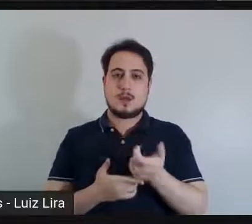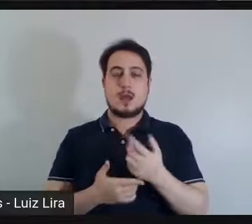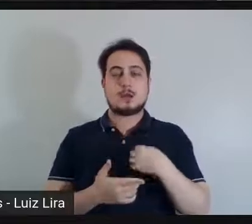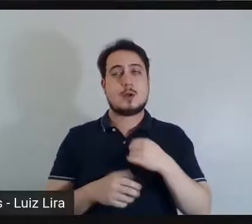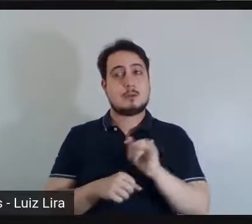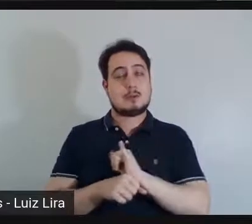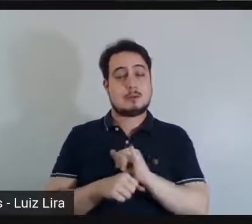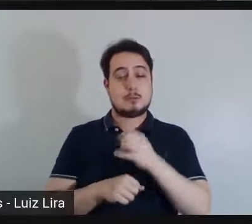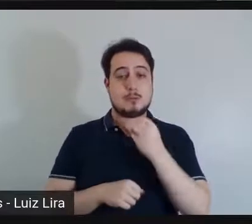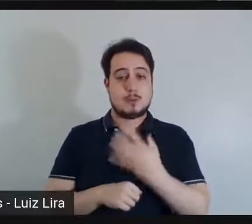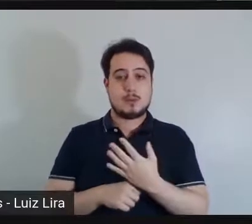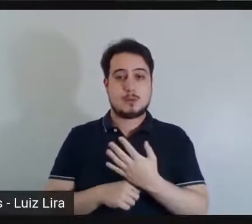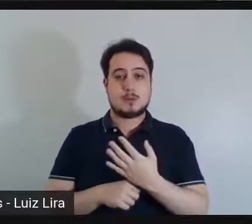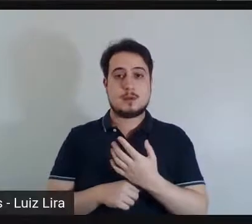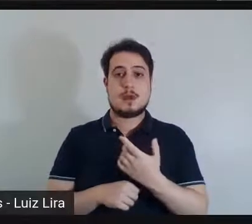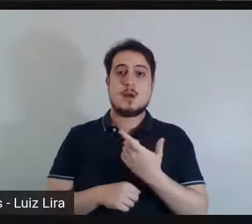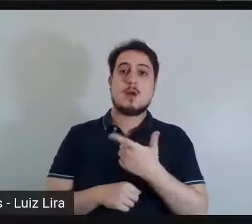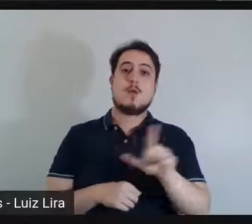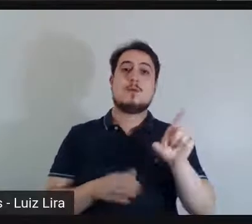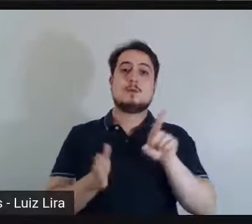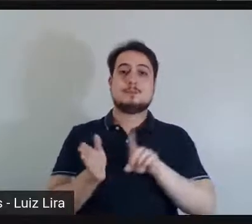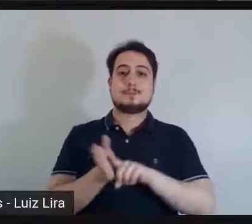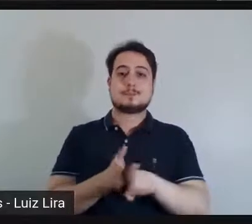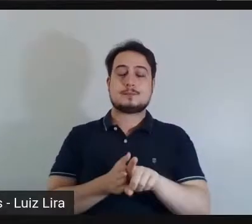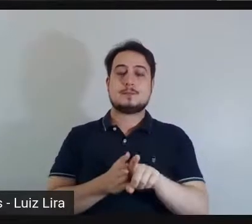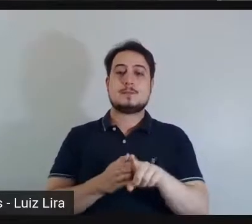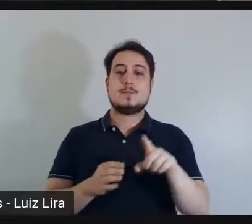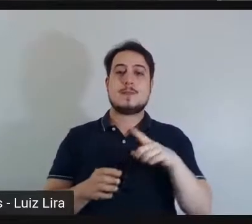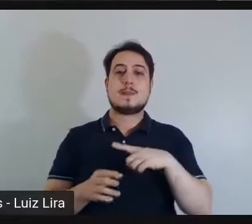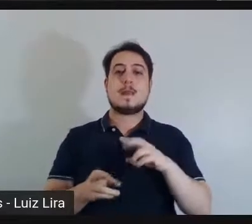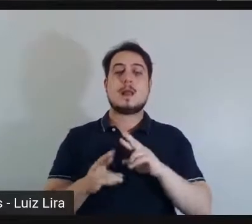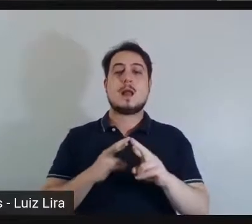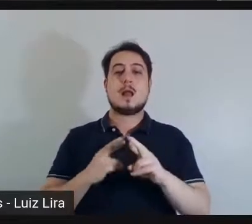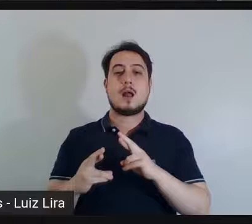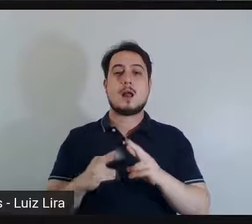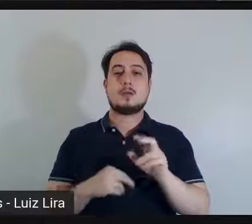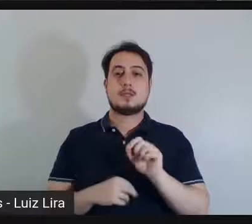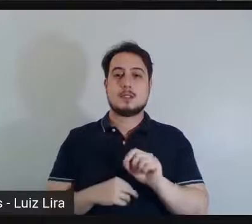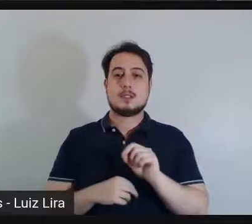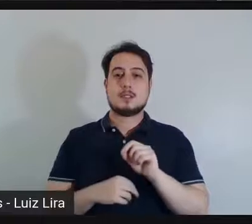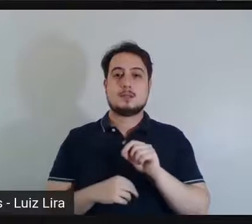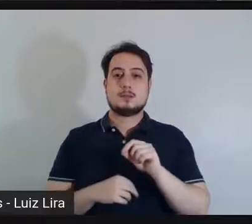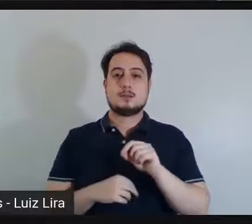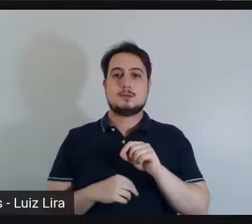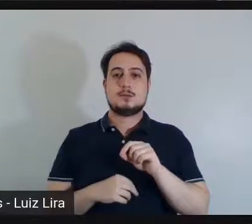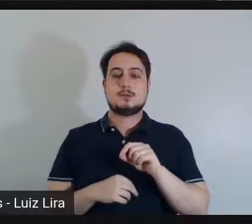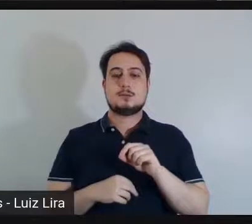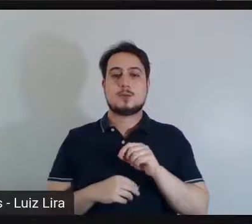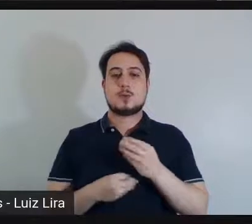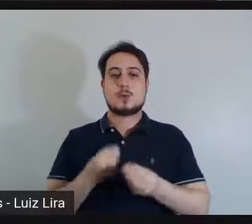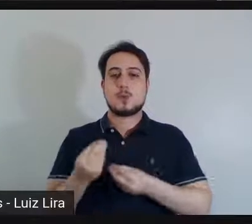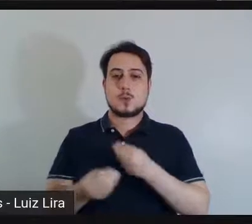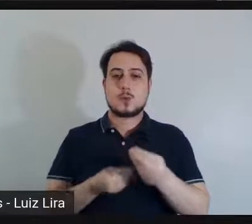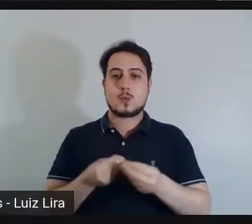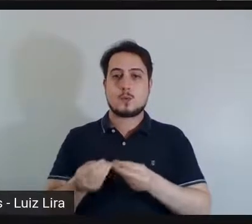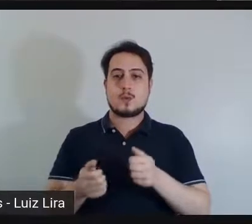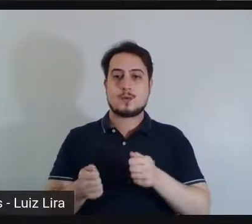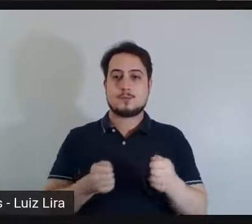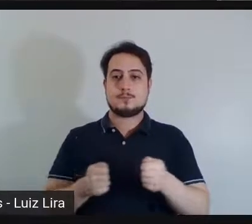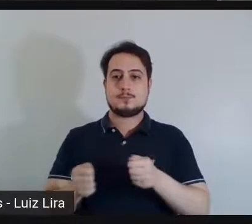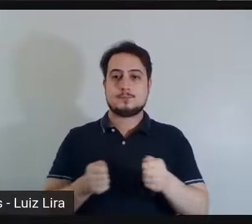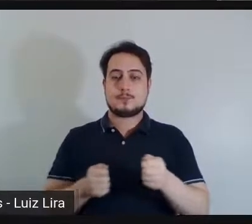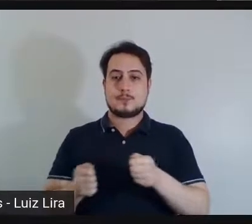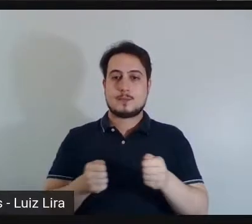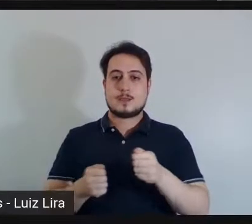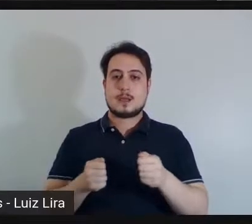tem uma parte da pergunta aqui, em relação à manutenção do emprego de funcionário terceirizado contra aqueles